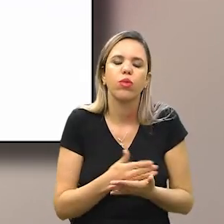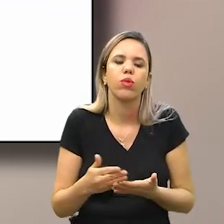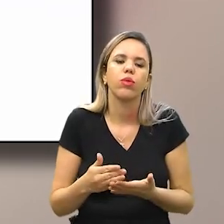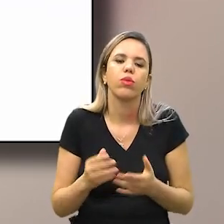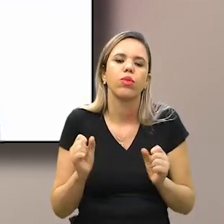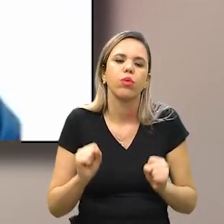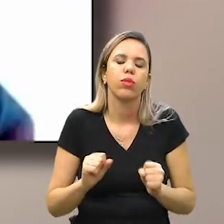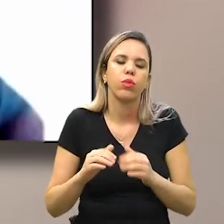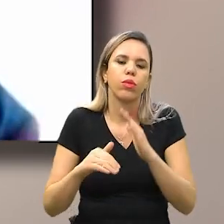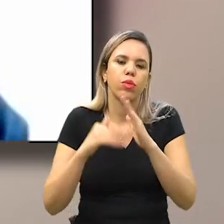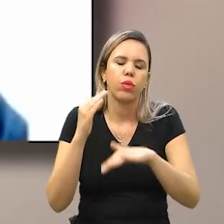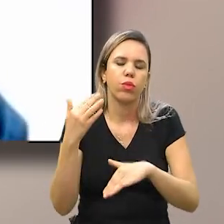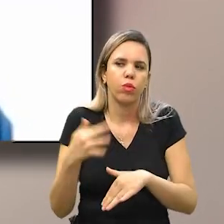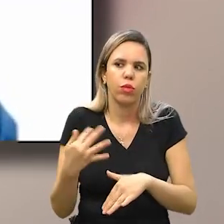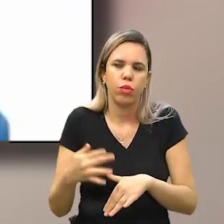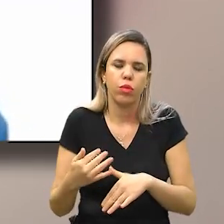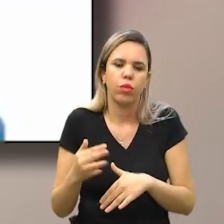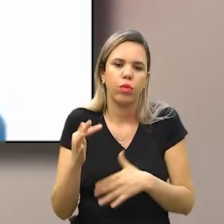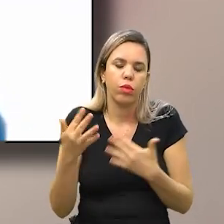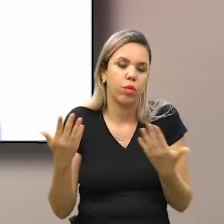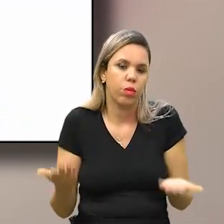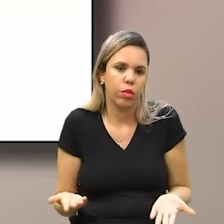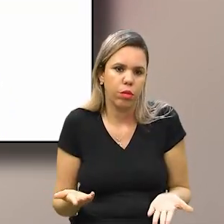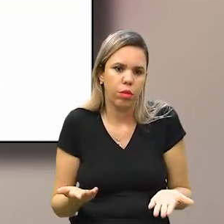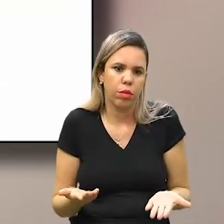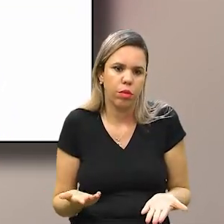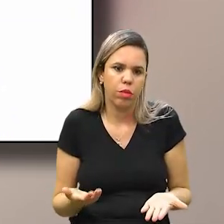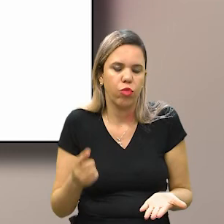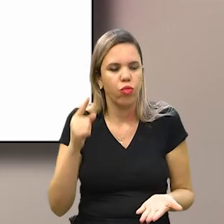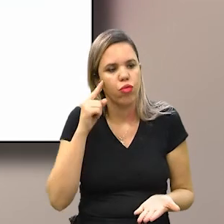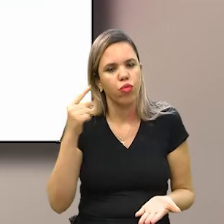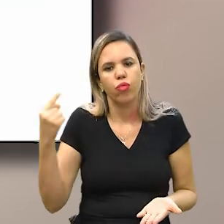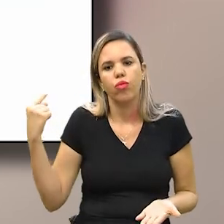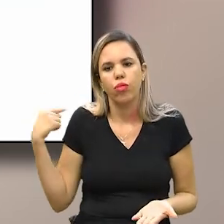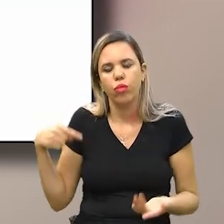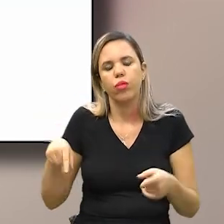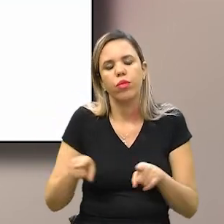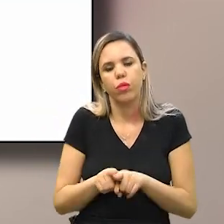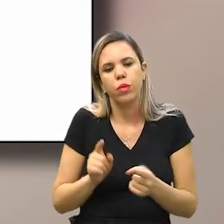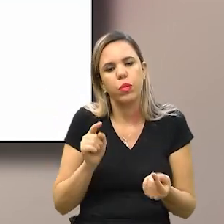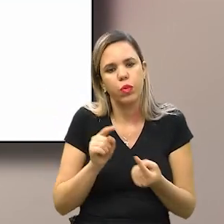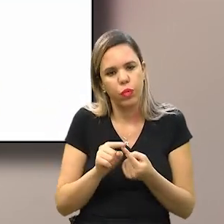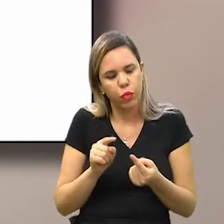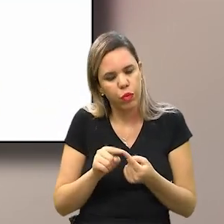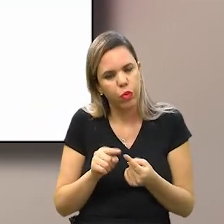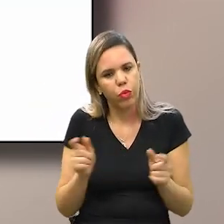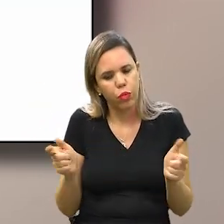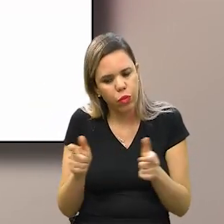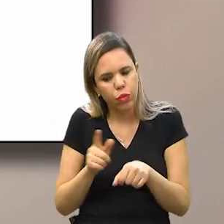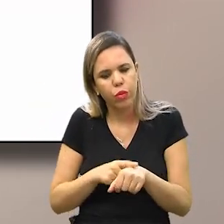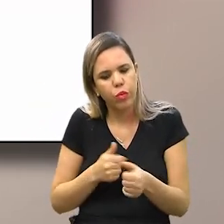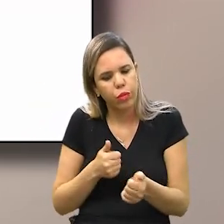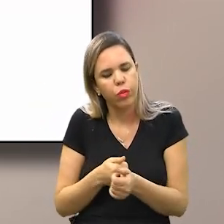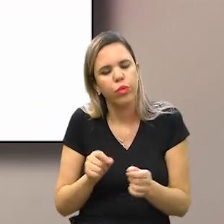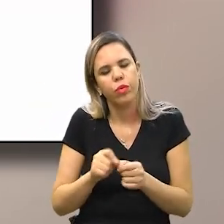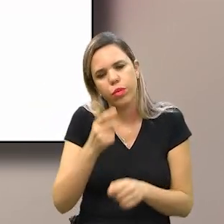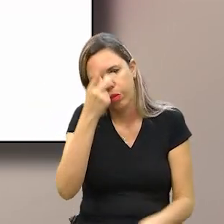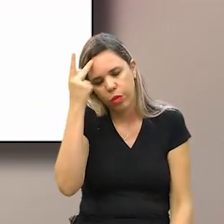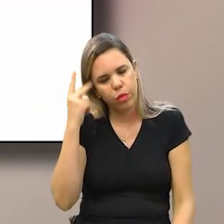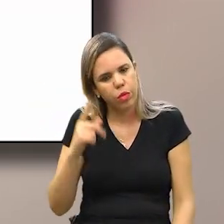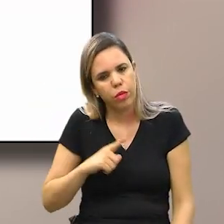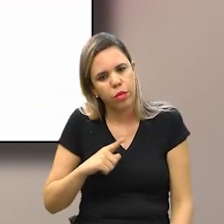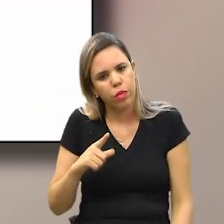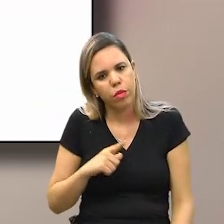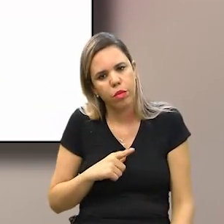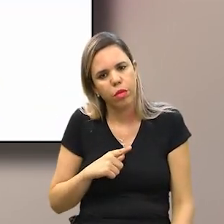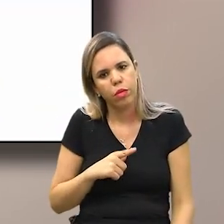no começo, mas pode evoluir com dor mais para frente, nos próximos dias, e também no objetivo de encurtar isso, de fazer com que a